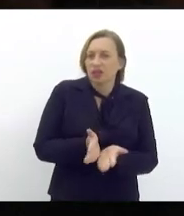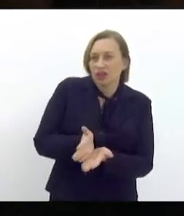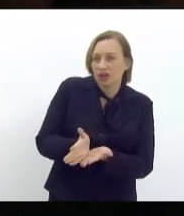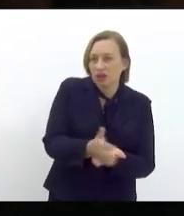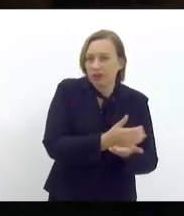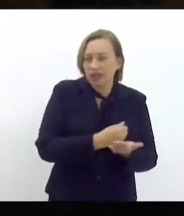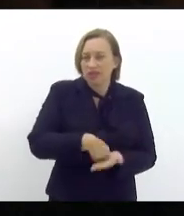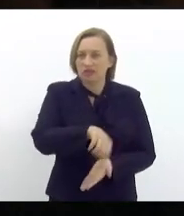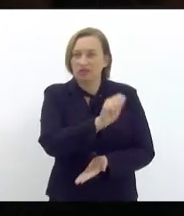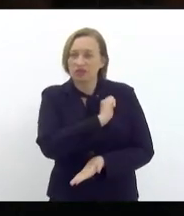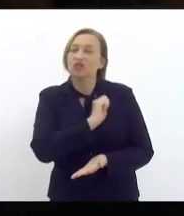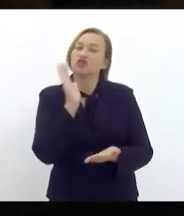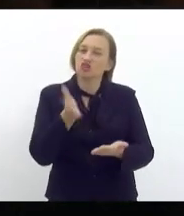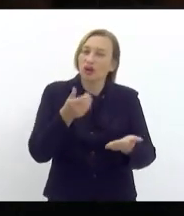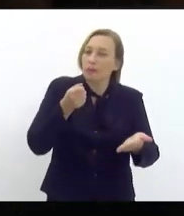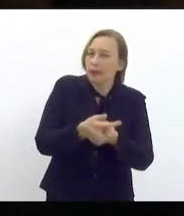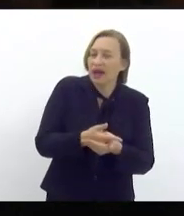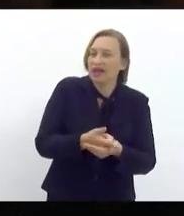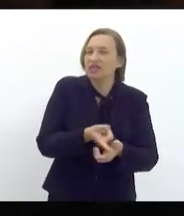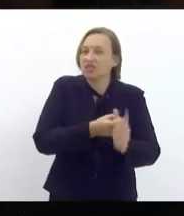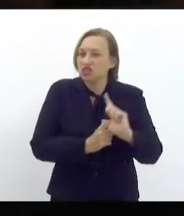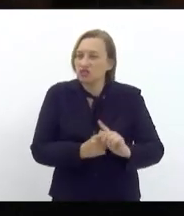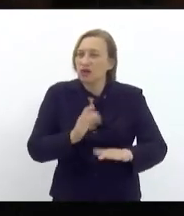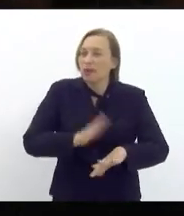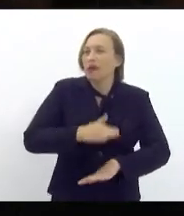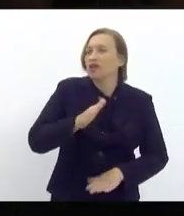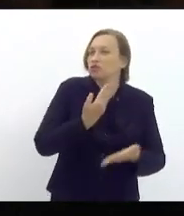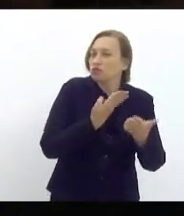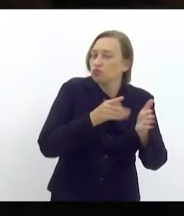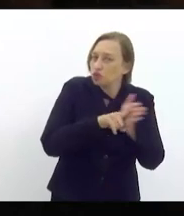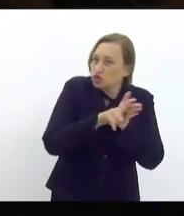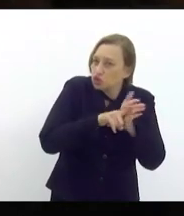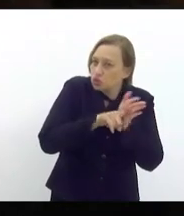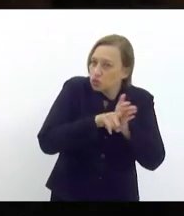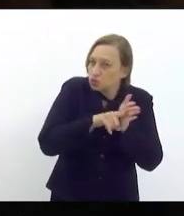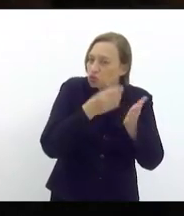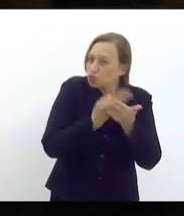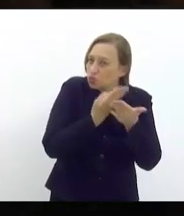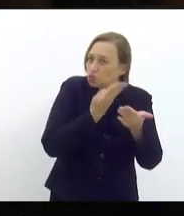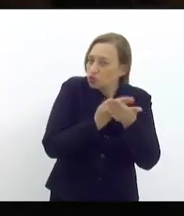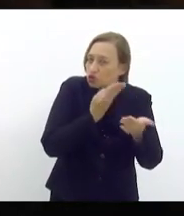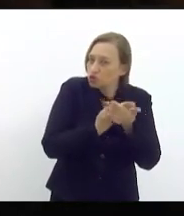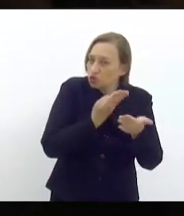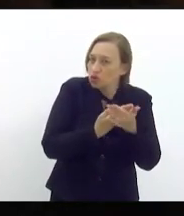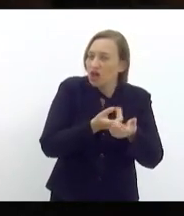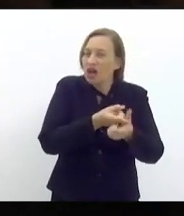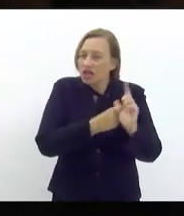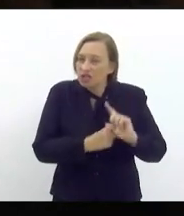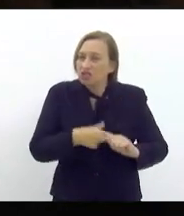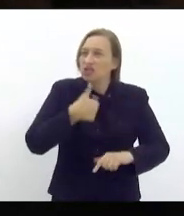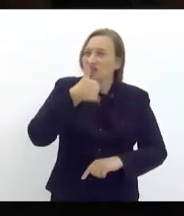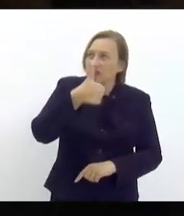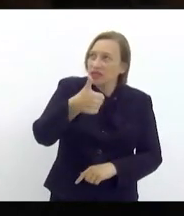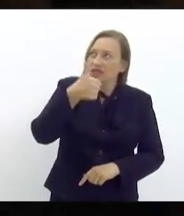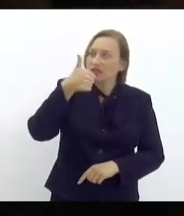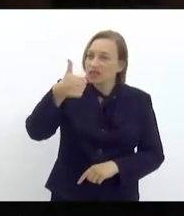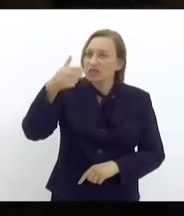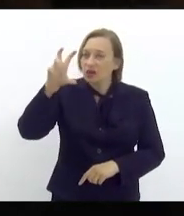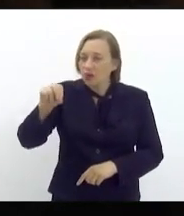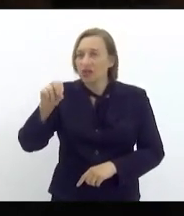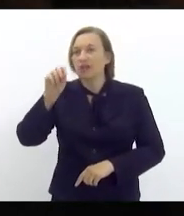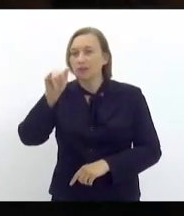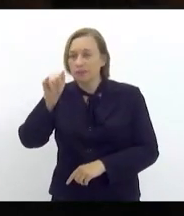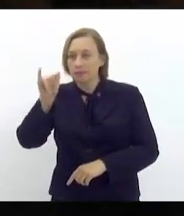paga e repaga essa semana saiu mais um estudo onde pelo menos essa dívida de mais de 150 bi já foi